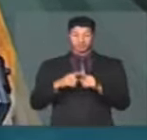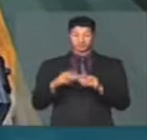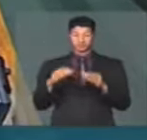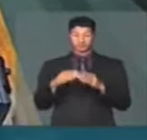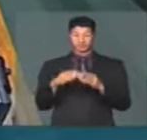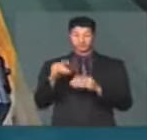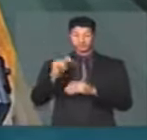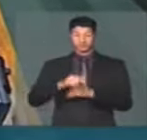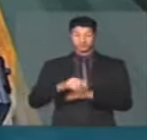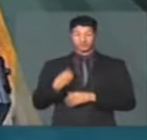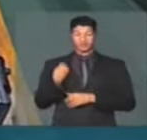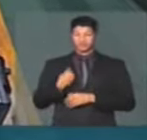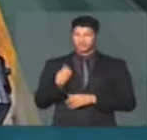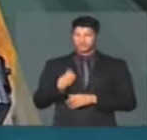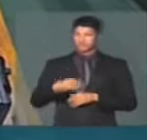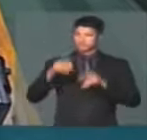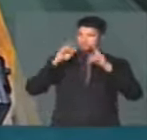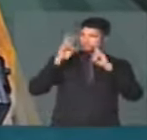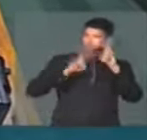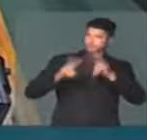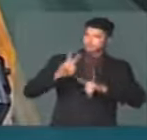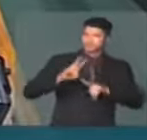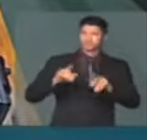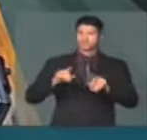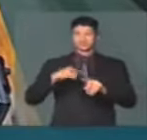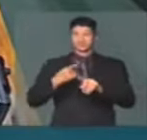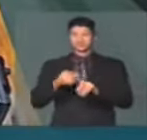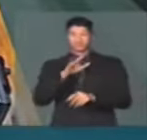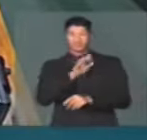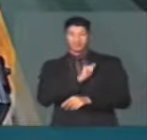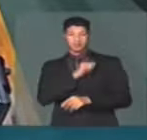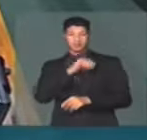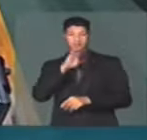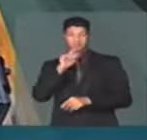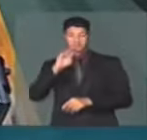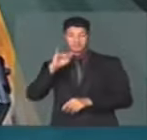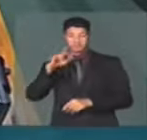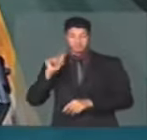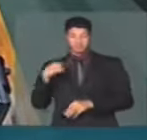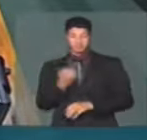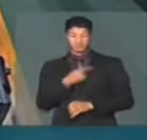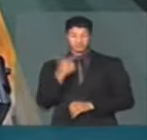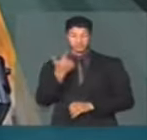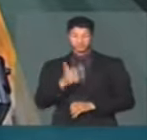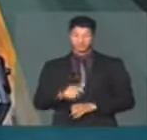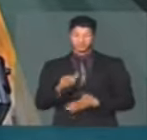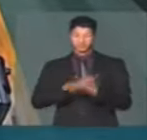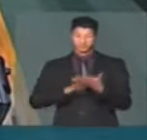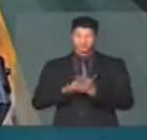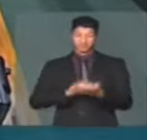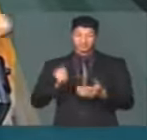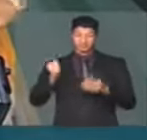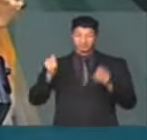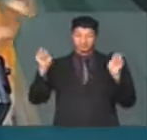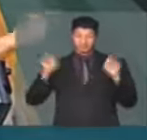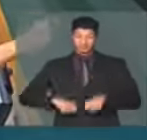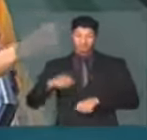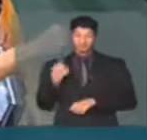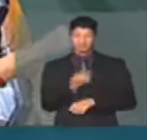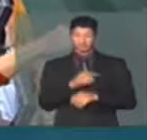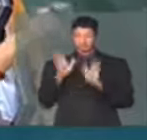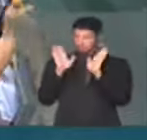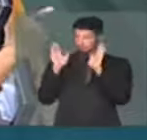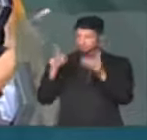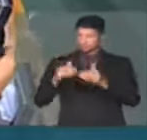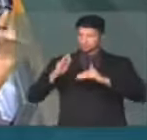nesta comissão vimos de Lombroso Amado Batista, mas nós não tivemos ainda a condição de